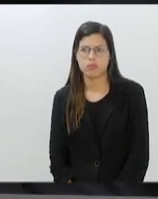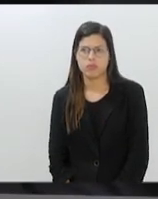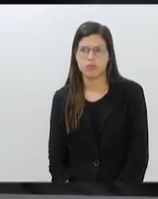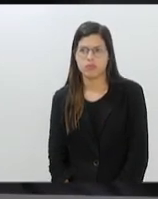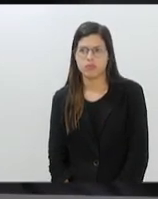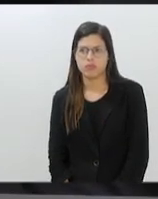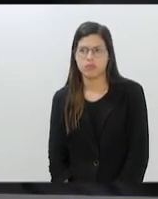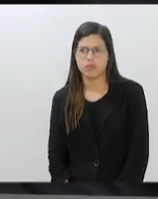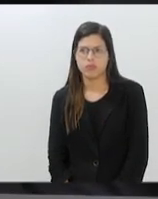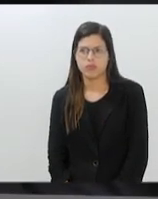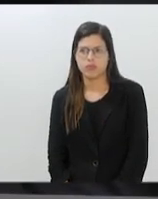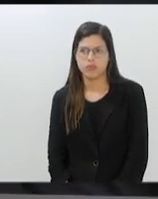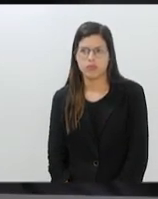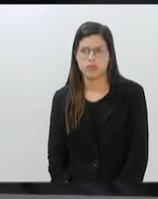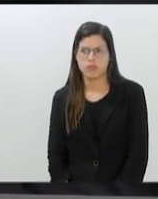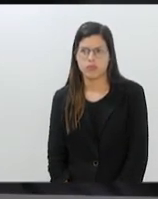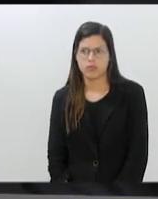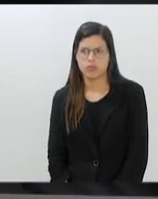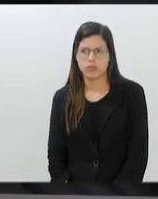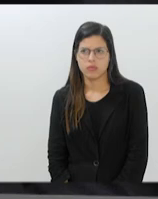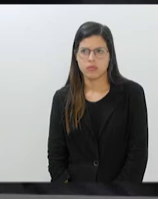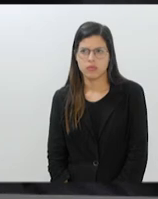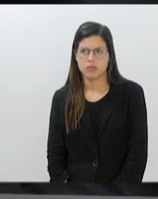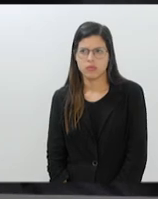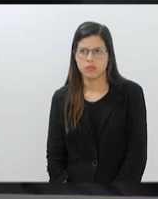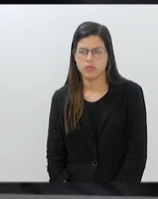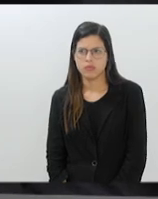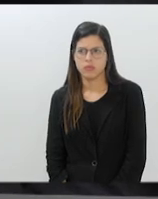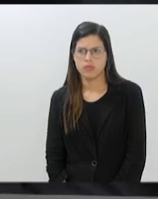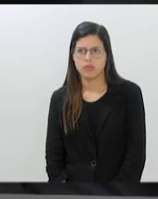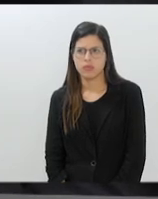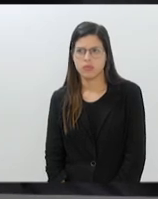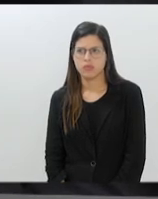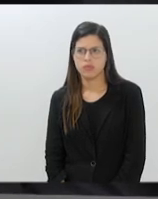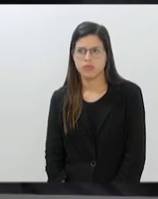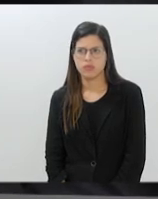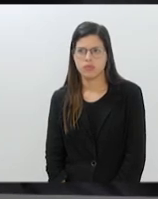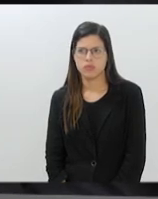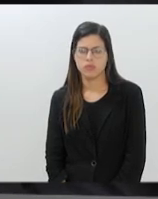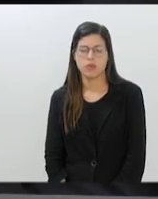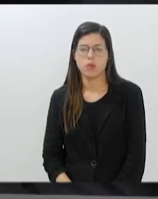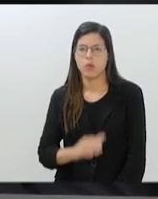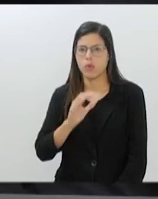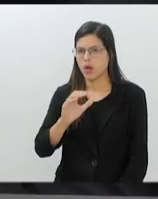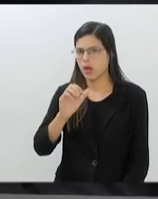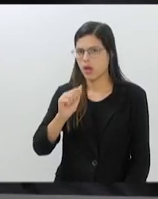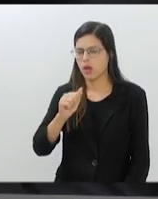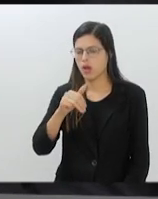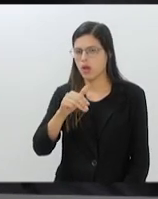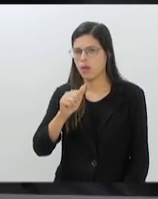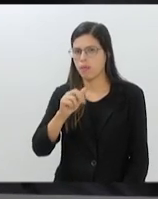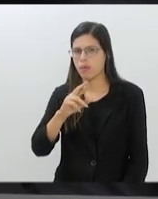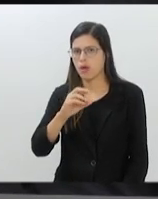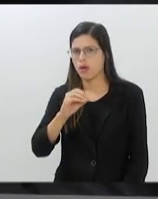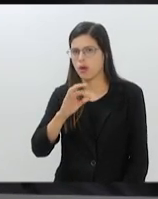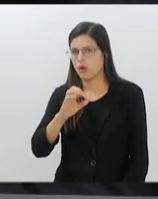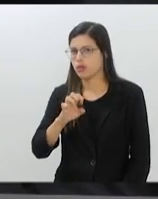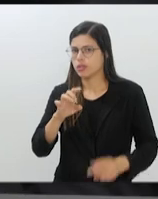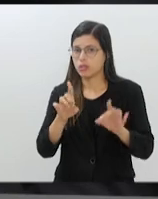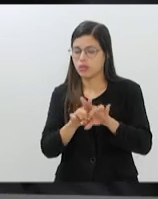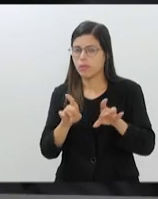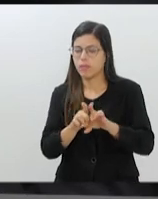Além disso para além para além o camarote ele também ele não não falava só